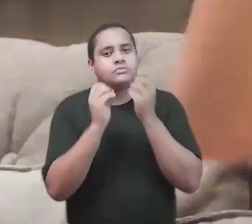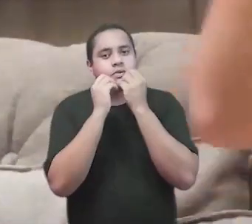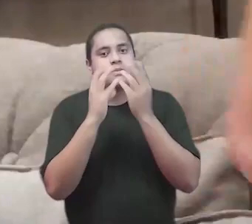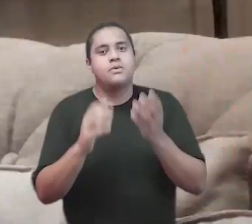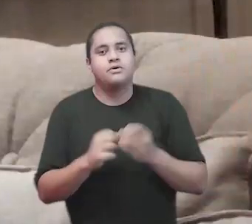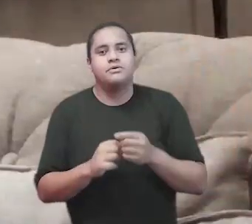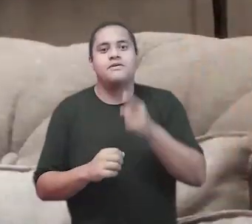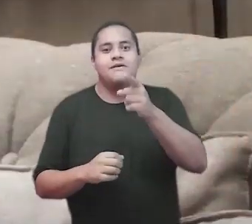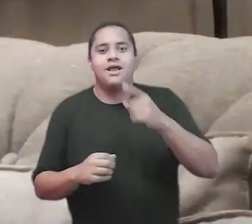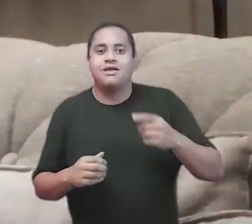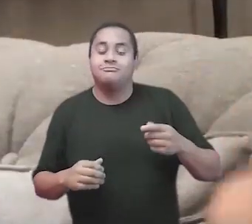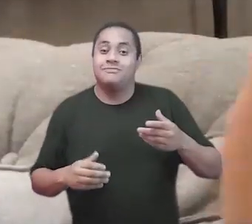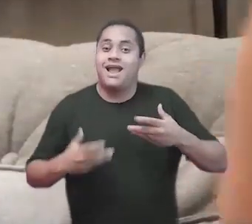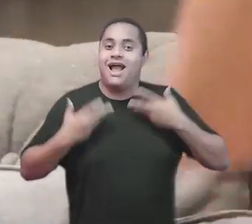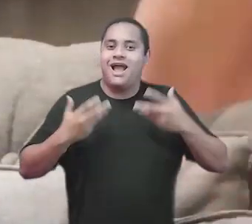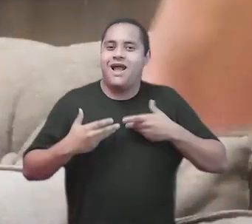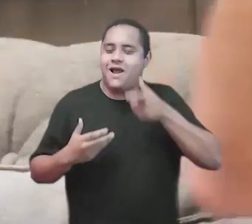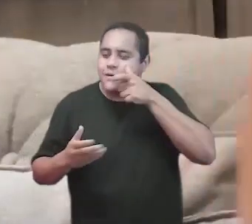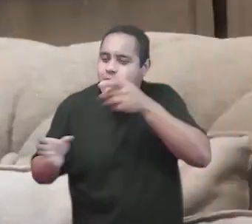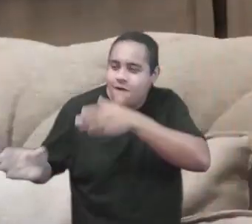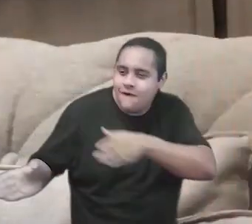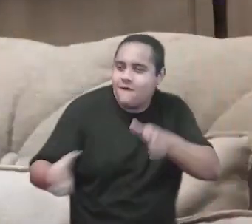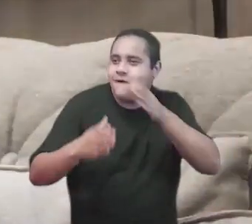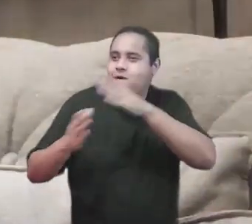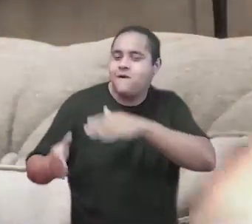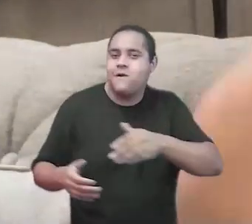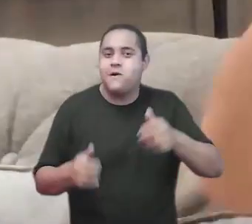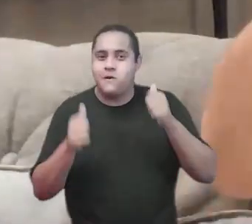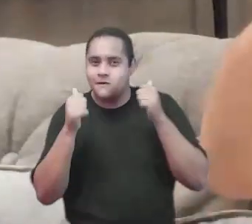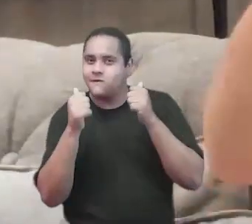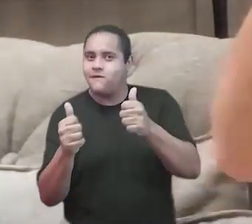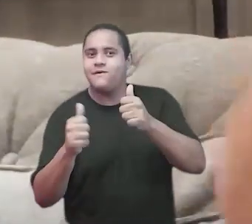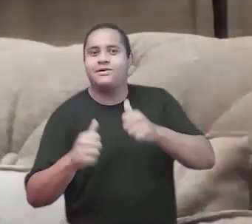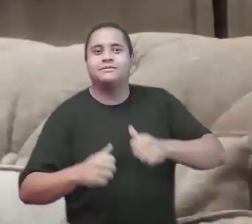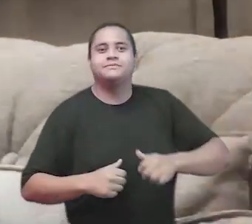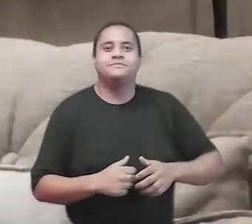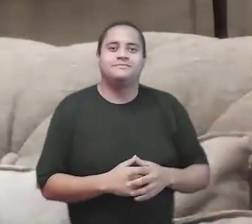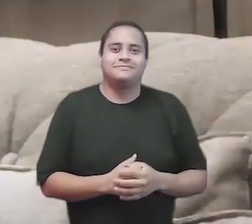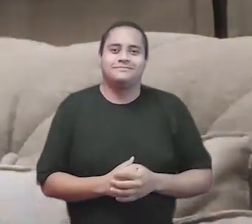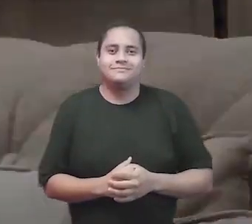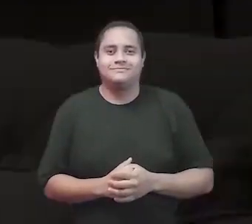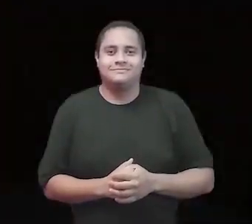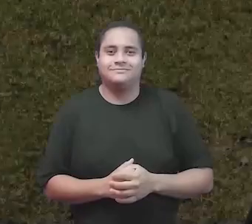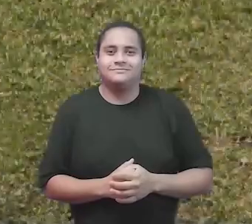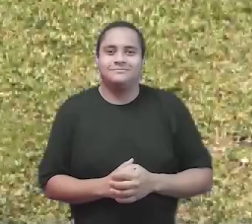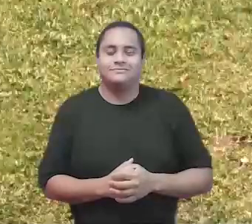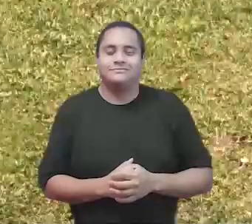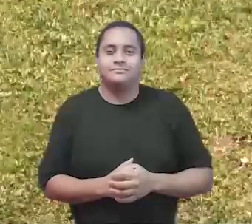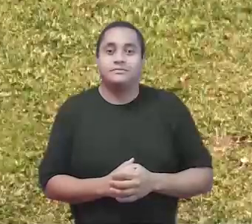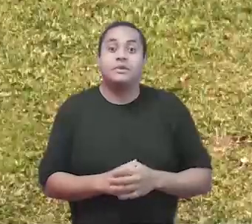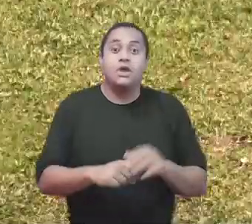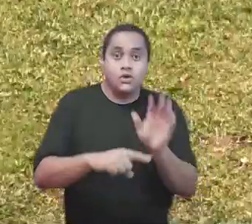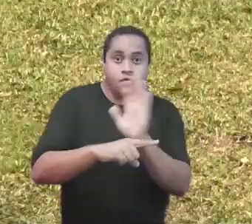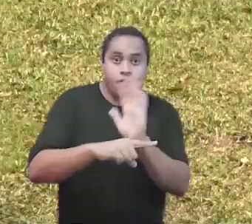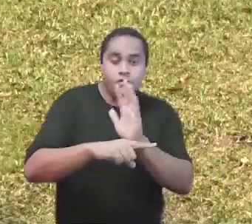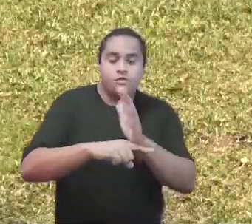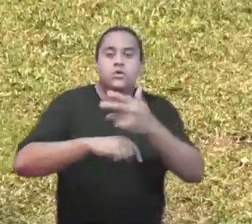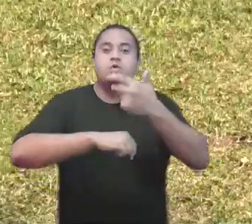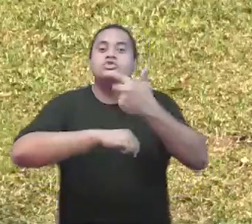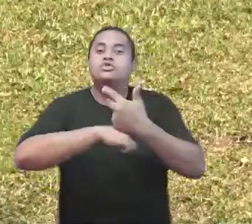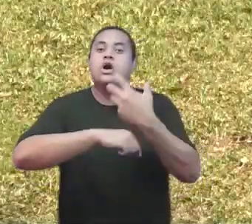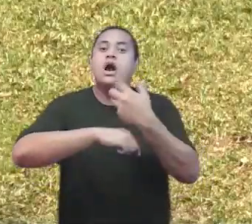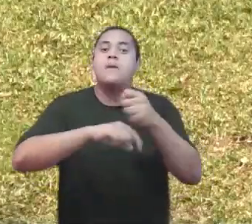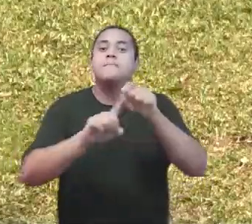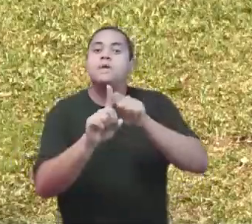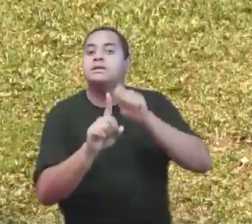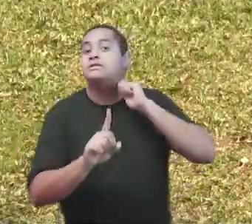Então, divirtam-se aí com o Habilidade do Futuro. Nos vemos mais na frente. Cheiro. Esse vídeo aí foi gravado em abril,